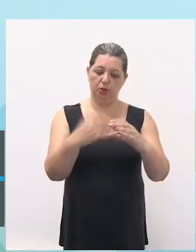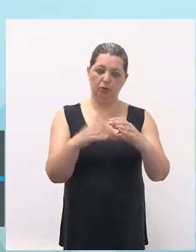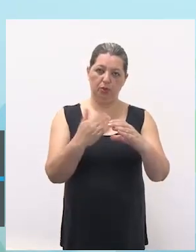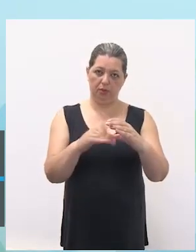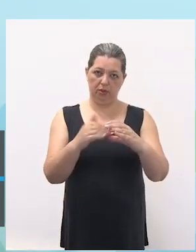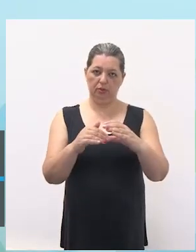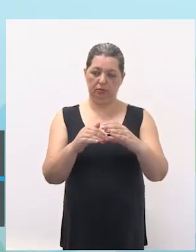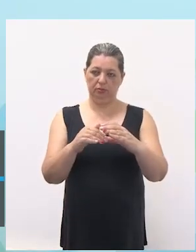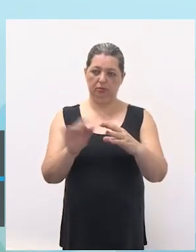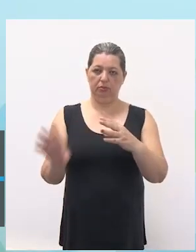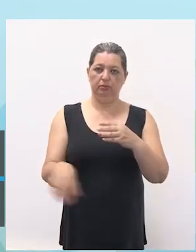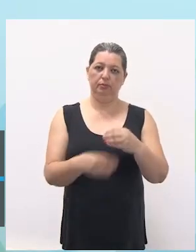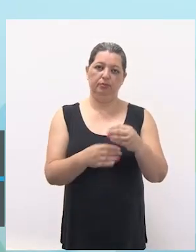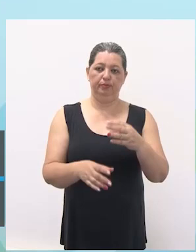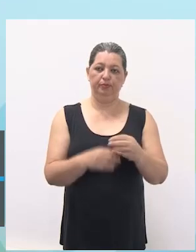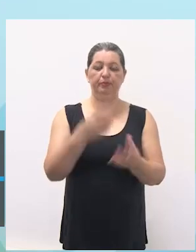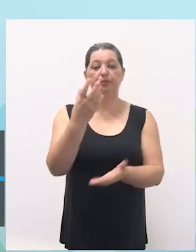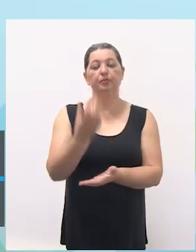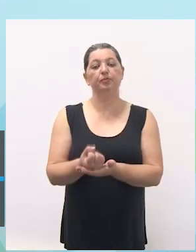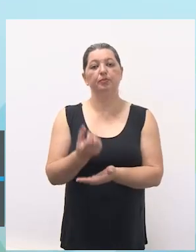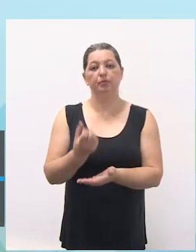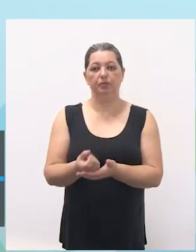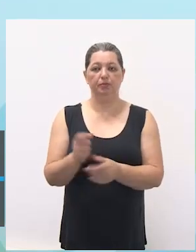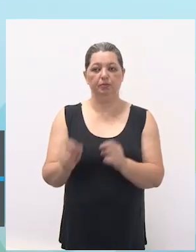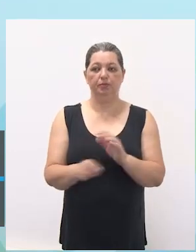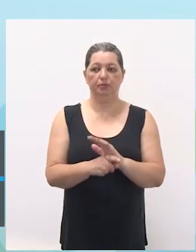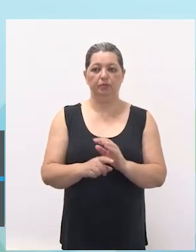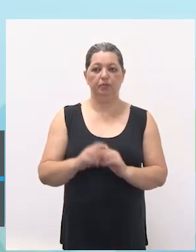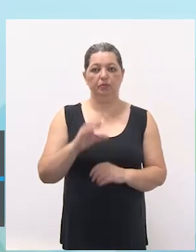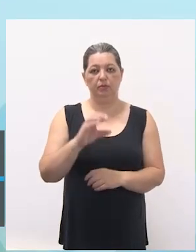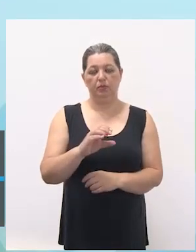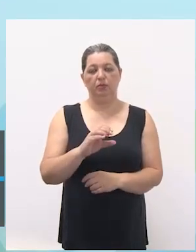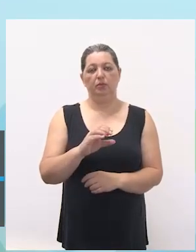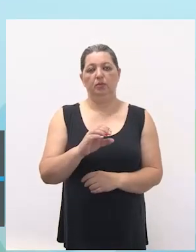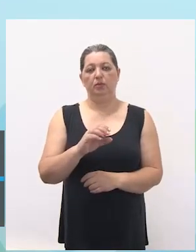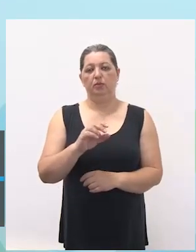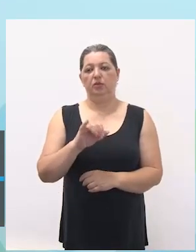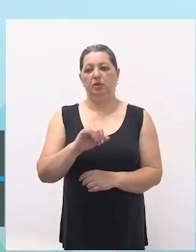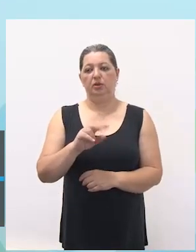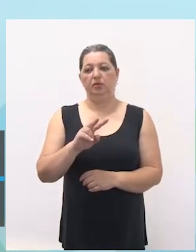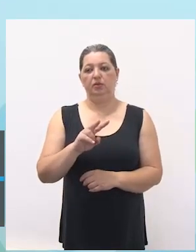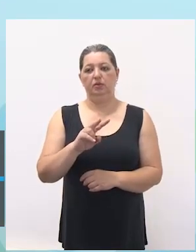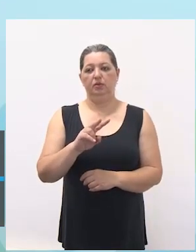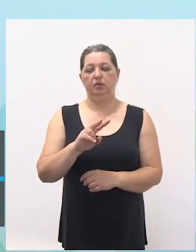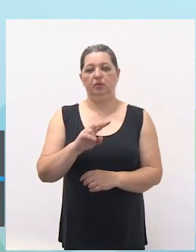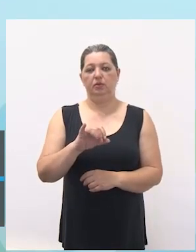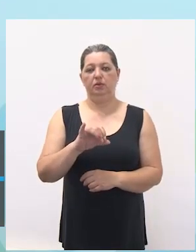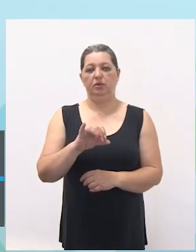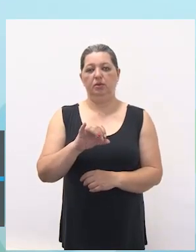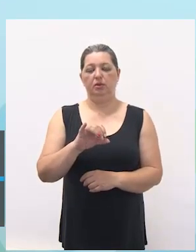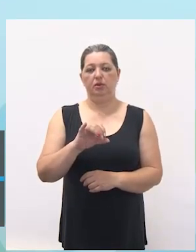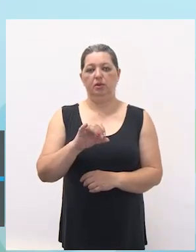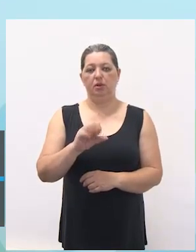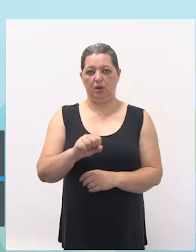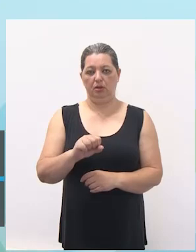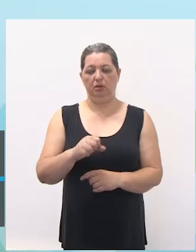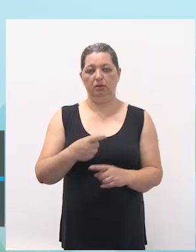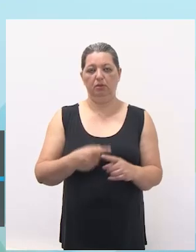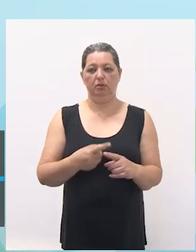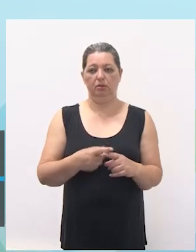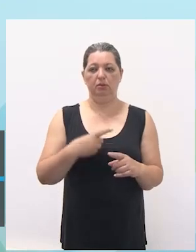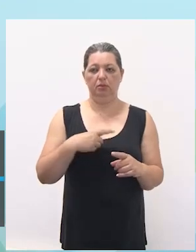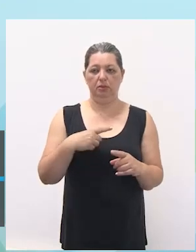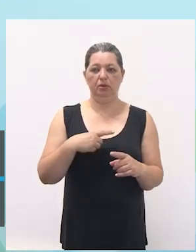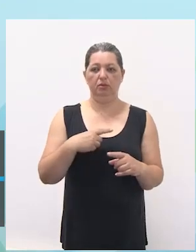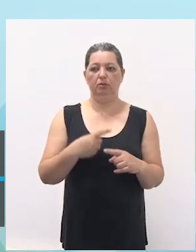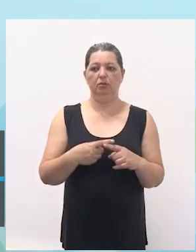através, você baixa no formato CVS, e aí você consegue colocar o e-mail dos seus